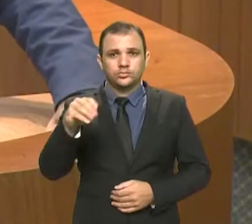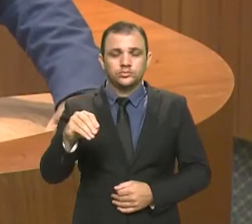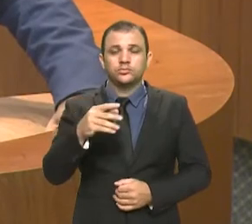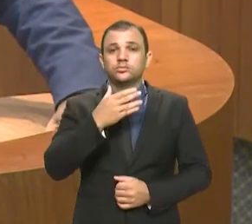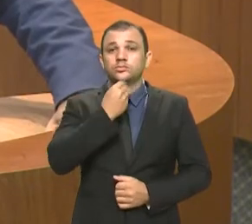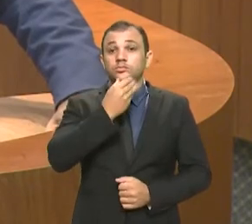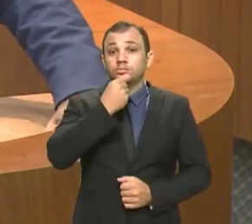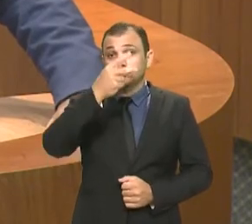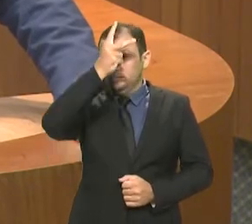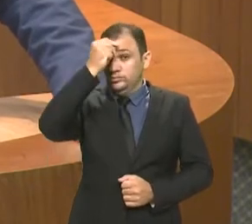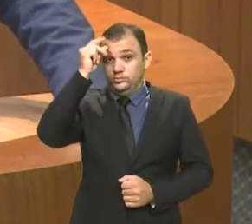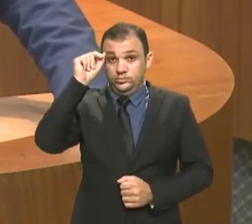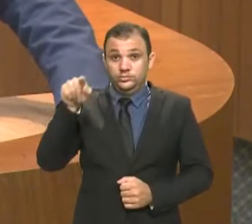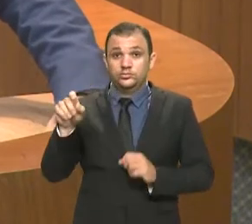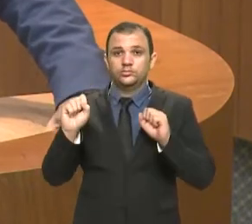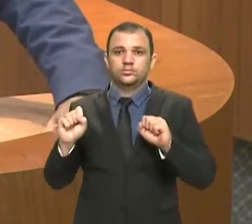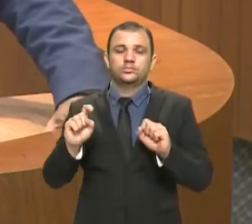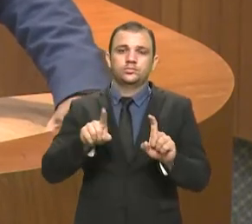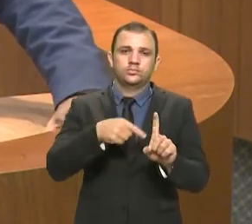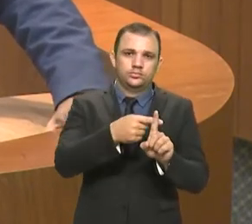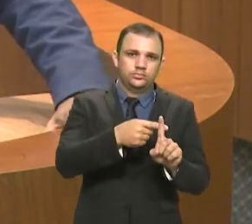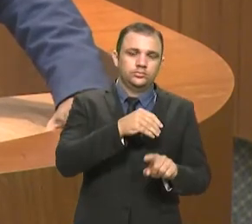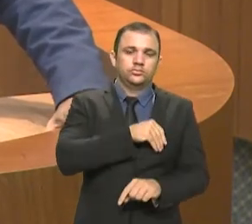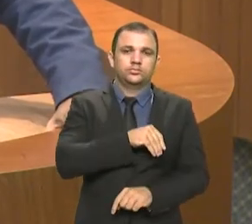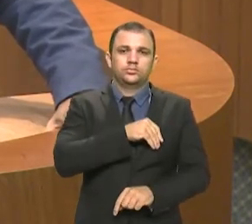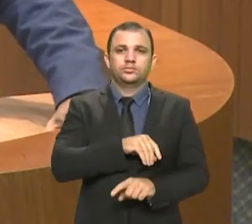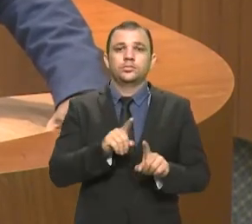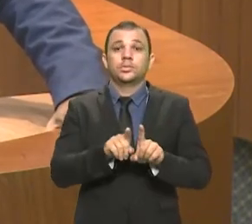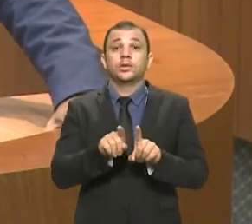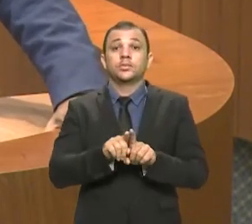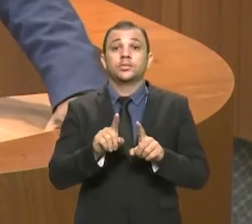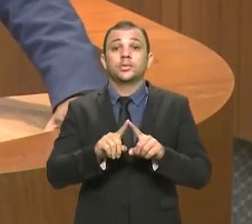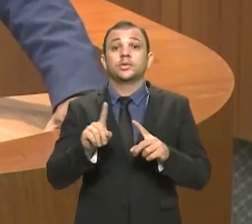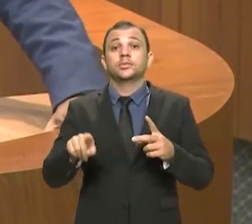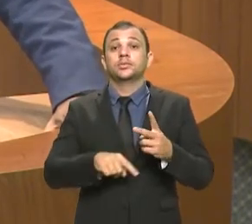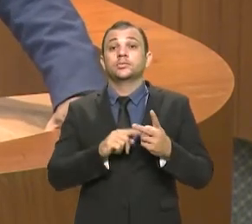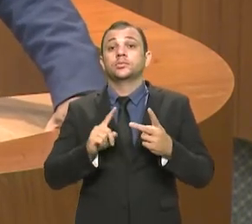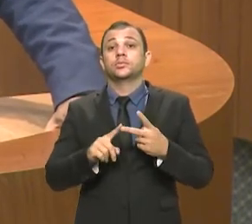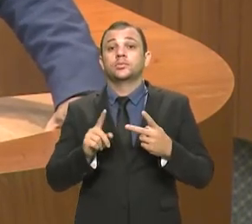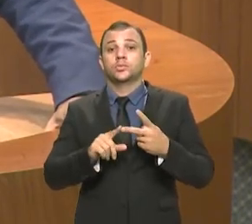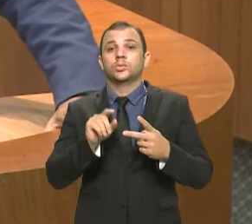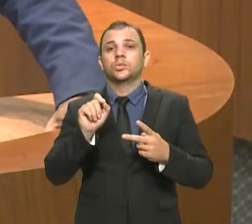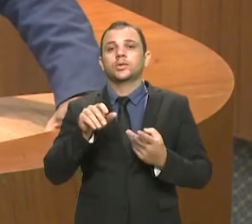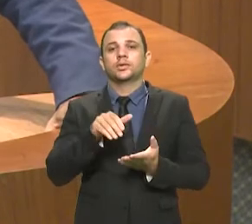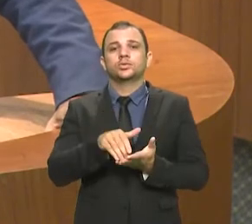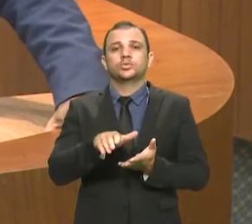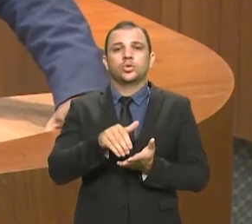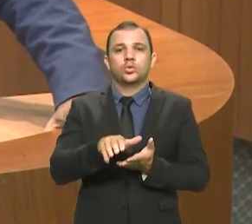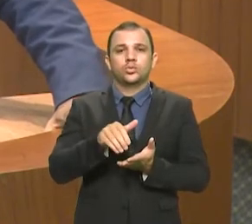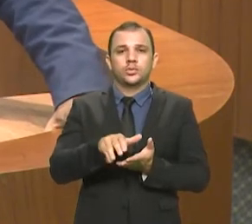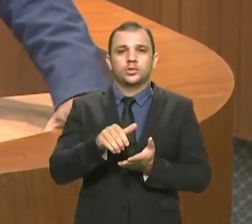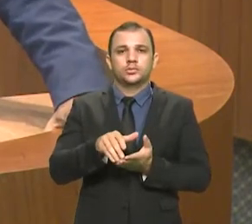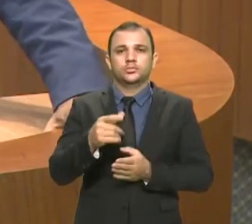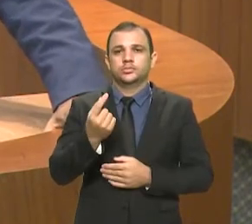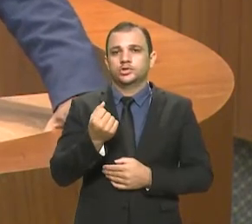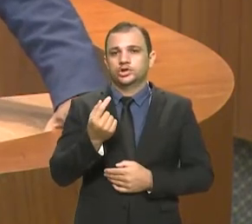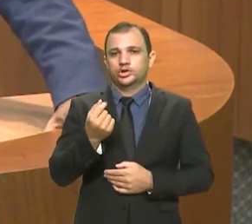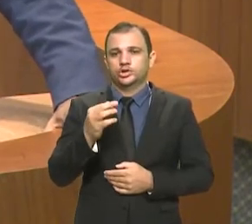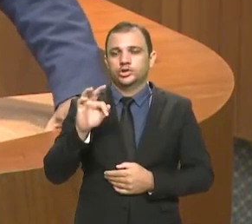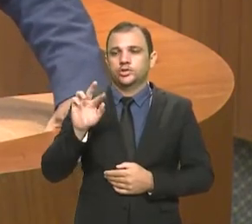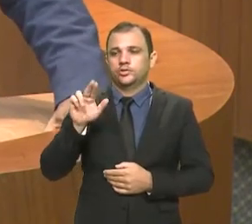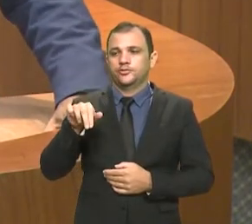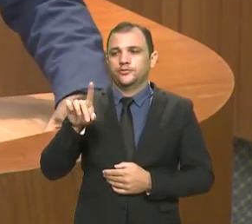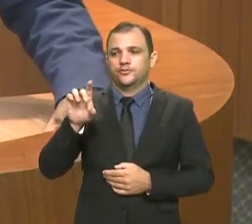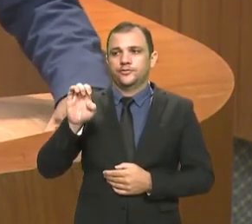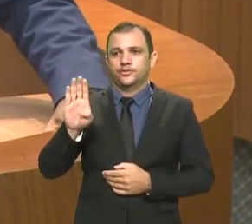Rita possa conceder ajuste. Bem como também verificar as sobras do rateio do Fundeb. Então fizemos uma